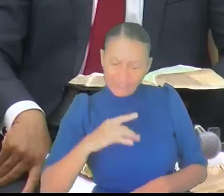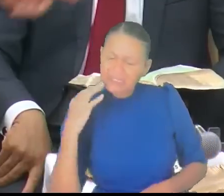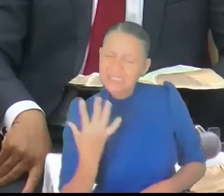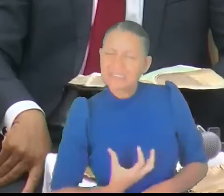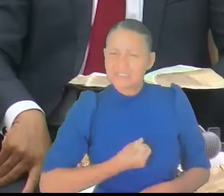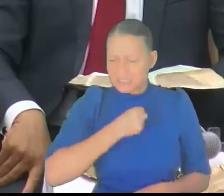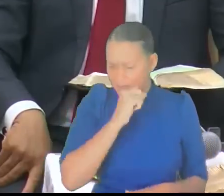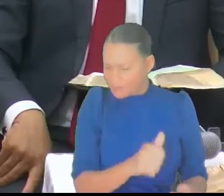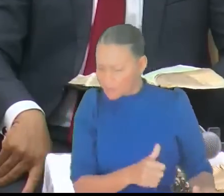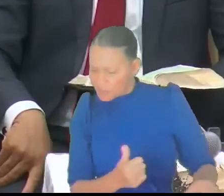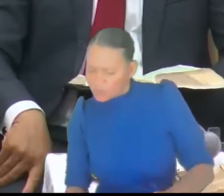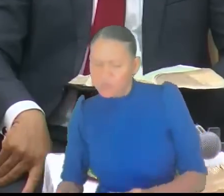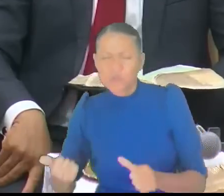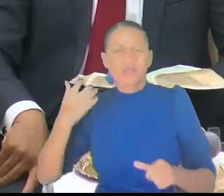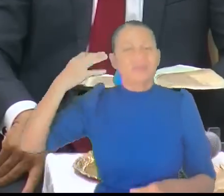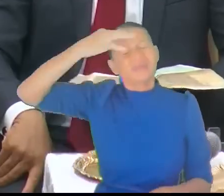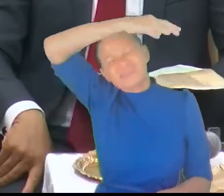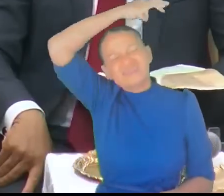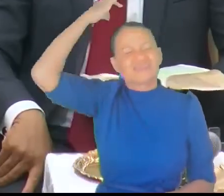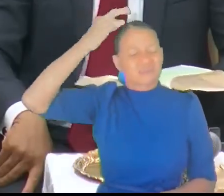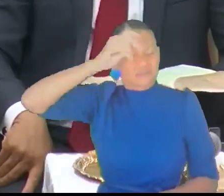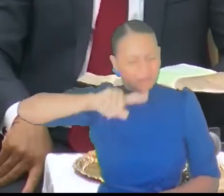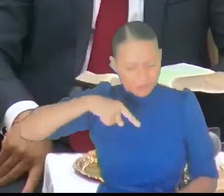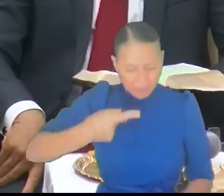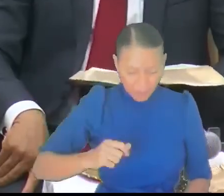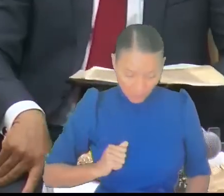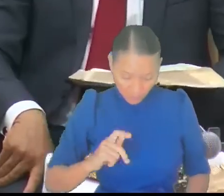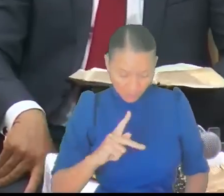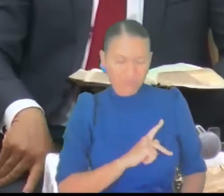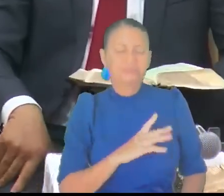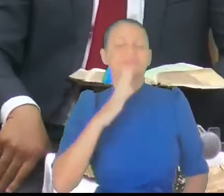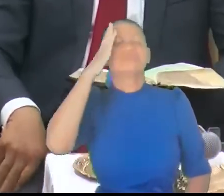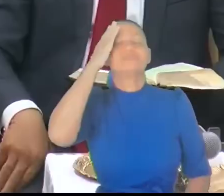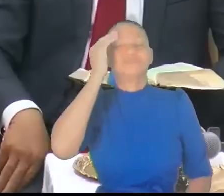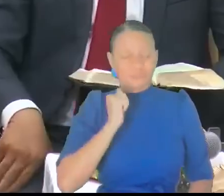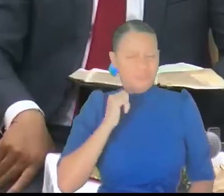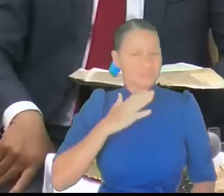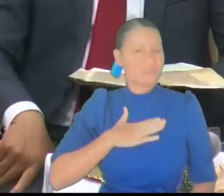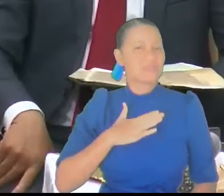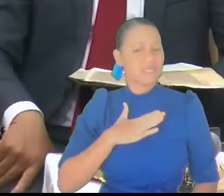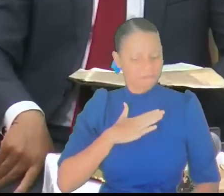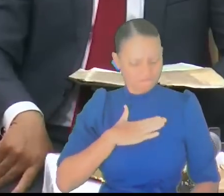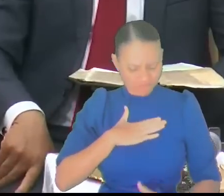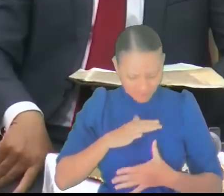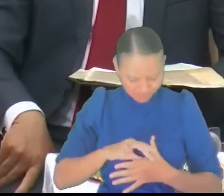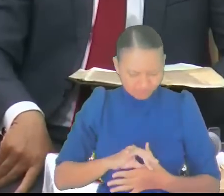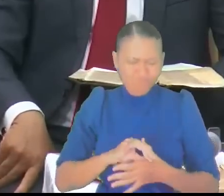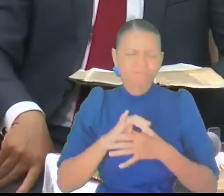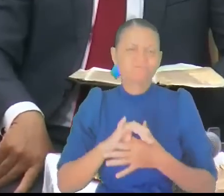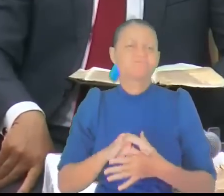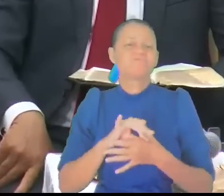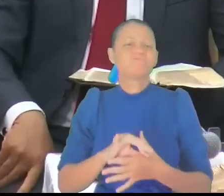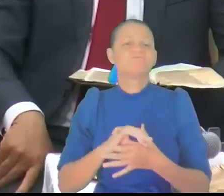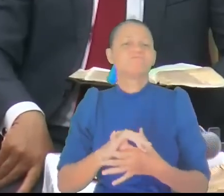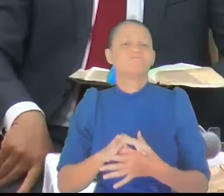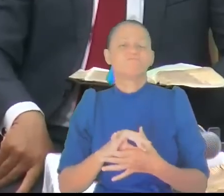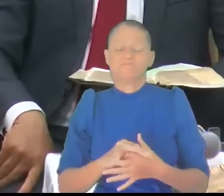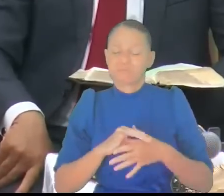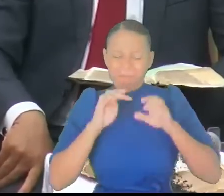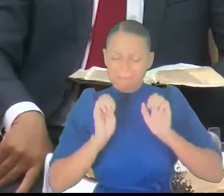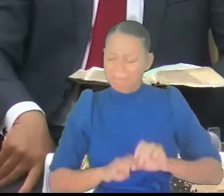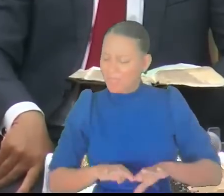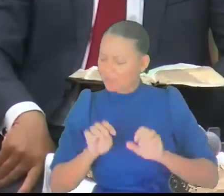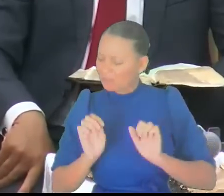batizado com o Espírito Santo, depois de apóstolo, ele disse: eu sei que na minha carne não existe bem